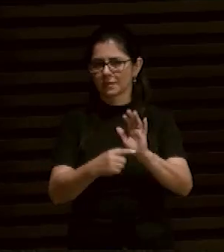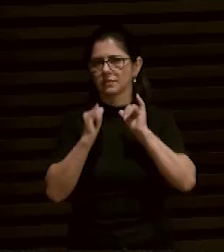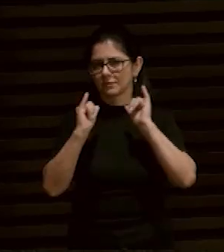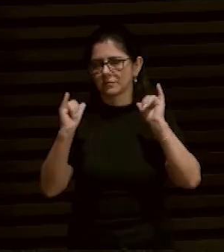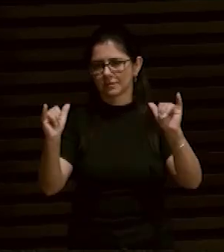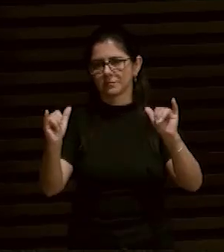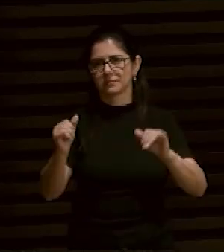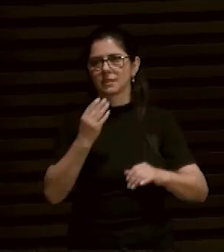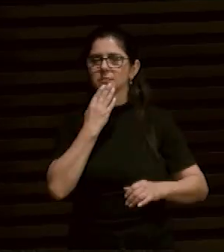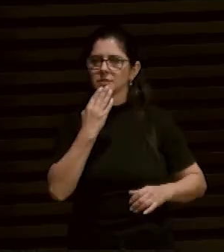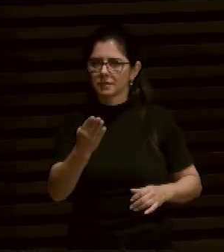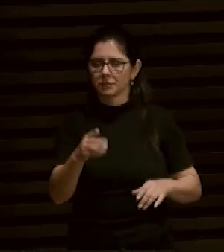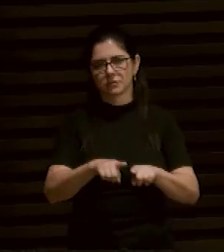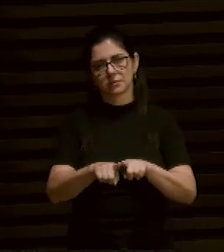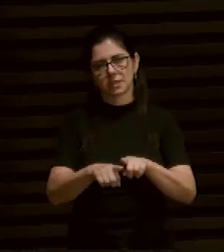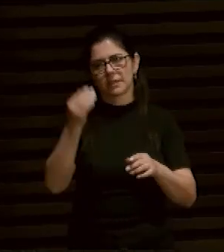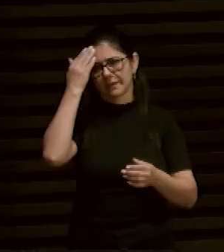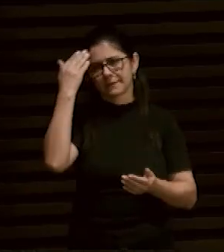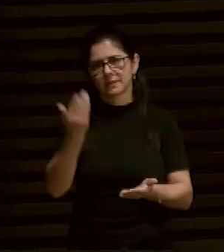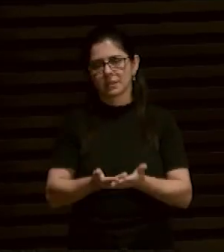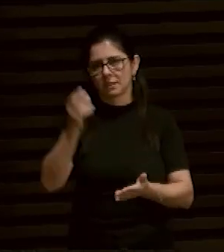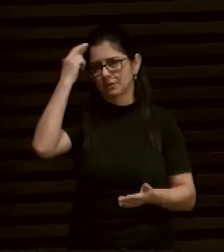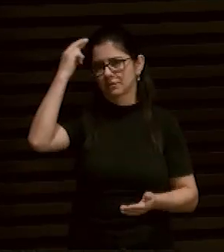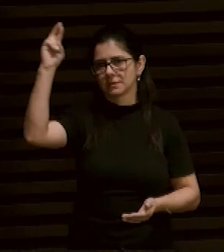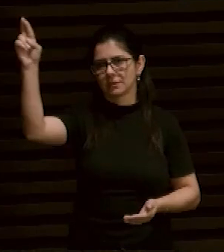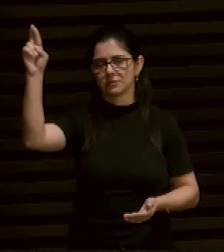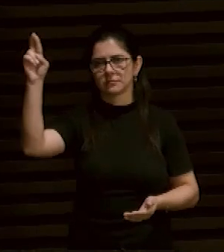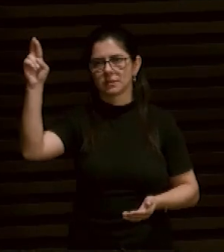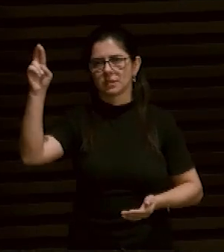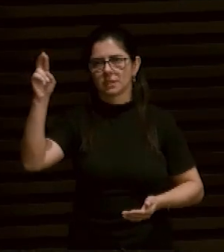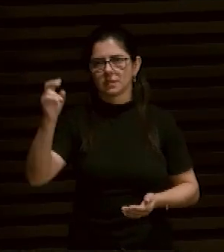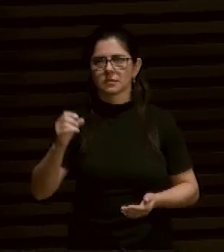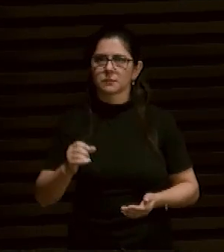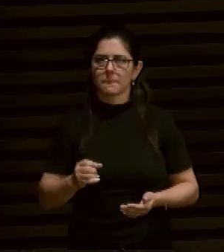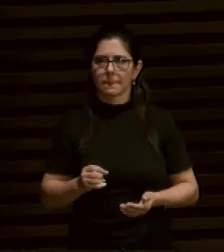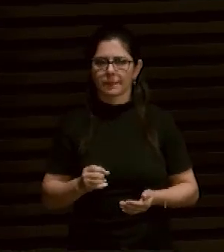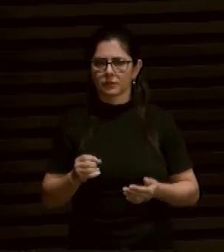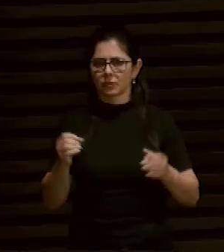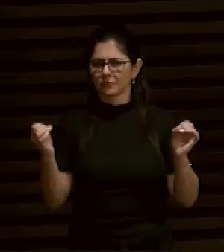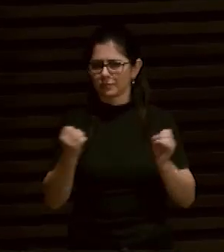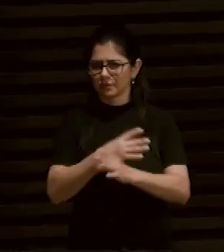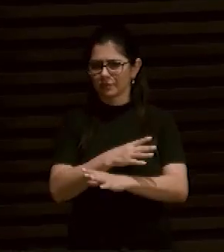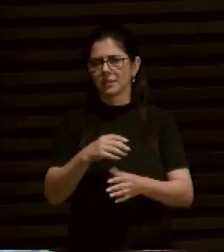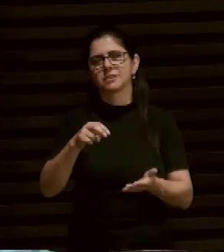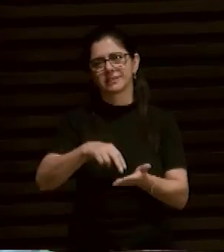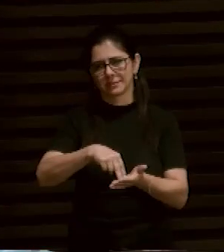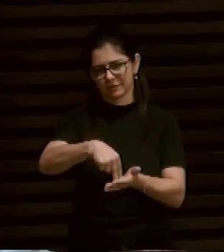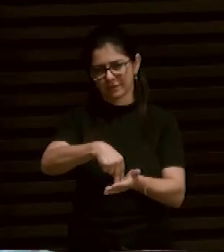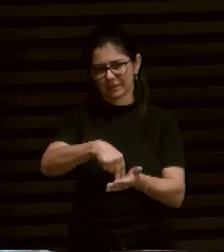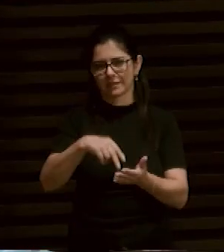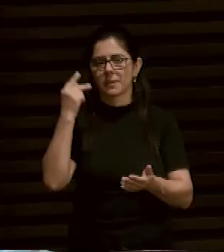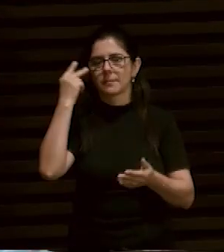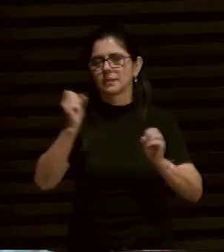que nós, que já cremos no Senhor, que sejamos totalmente edificados, para Te glorificar. E também,